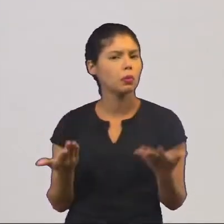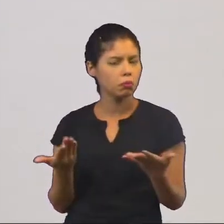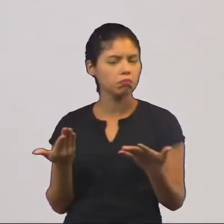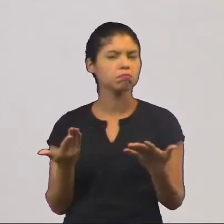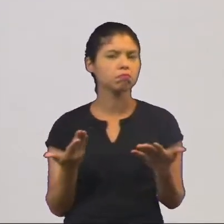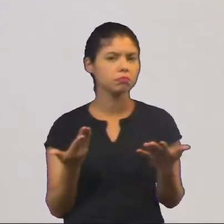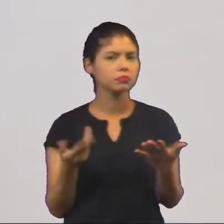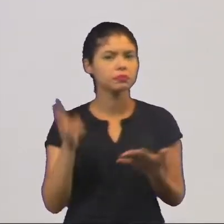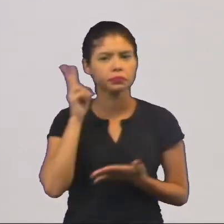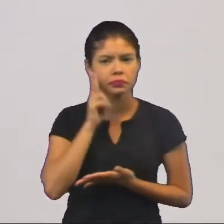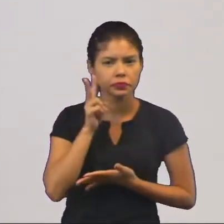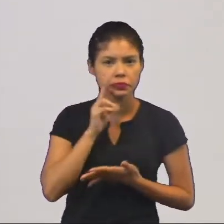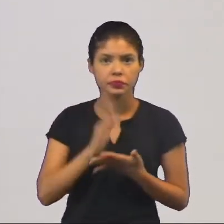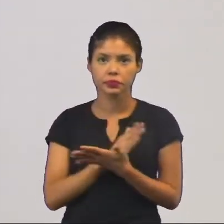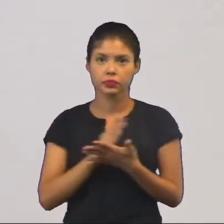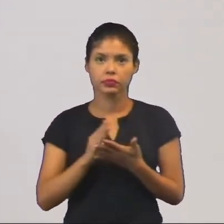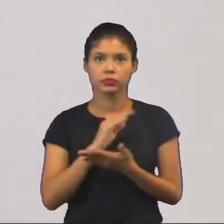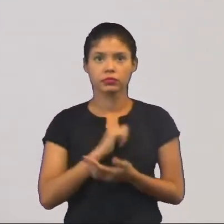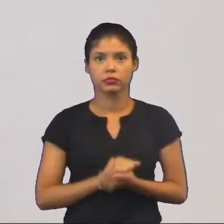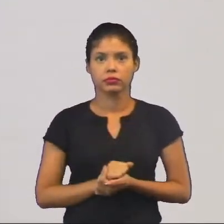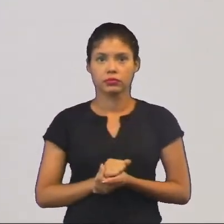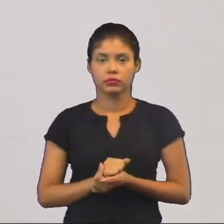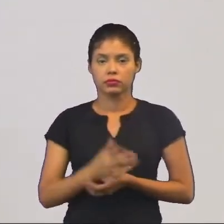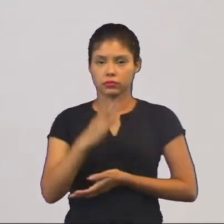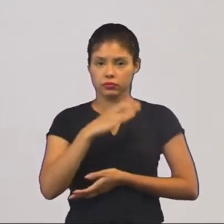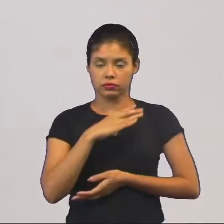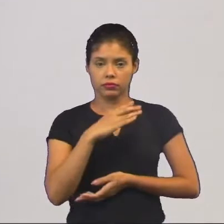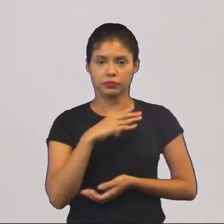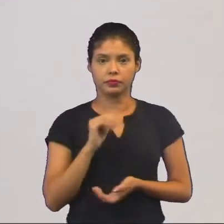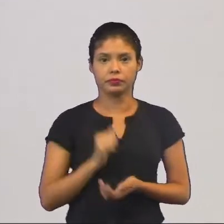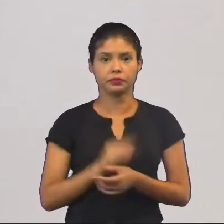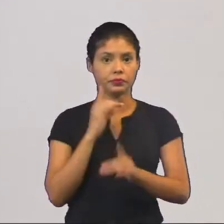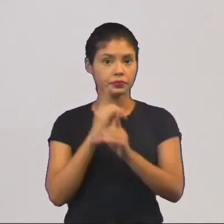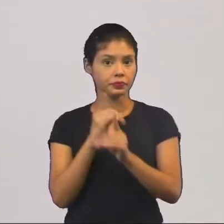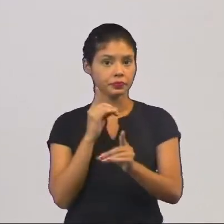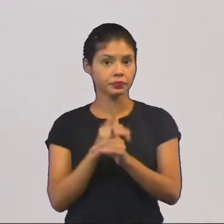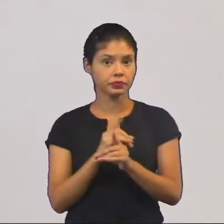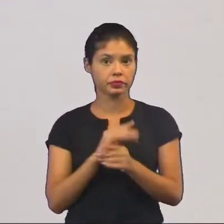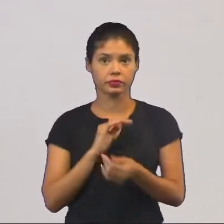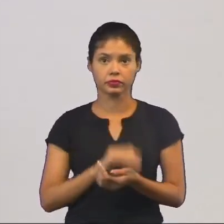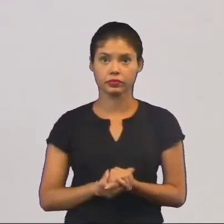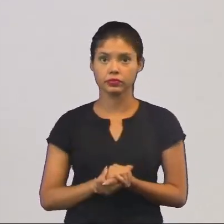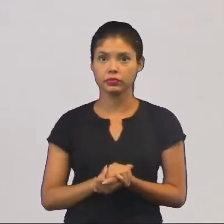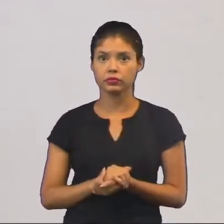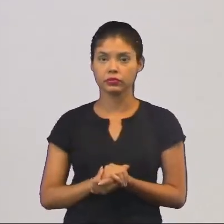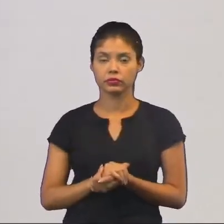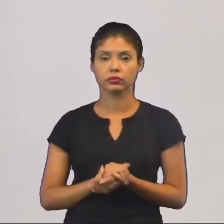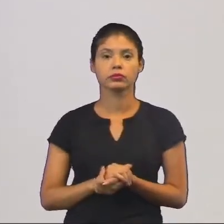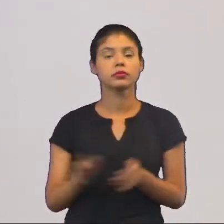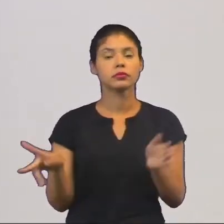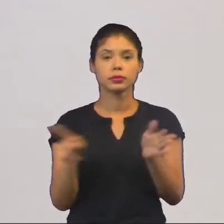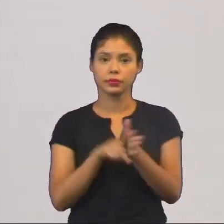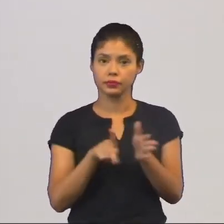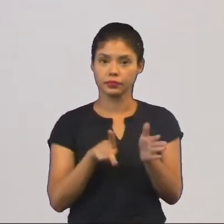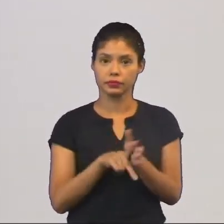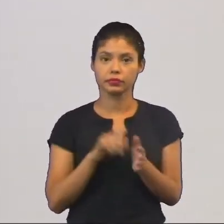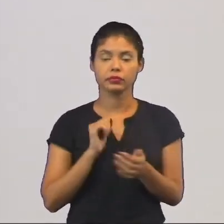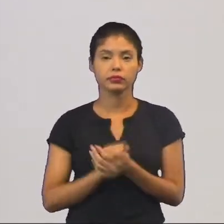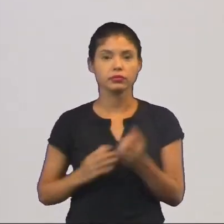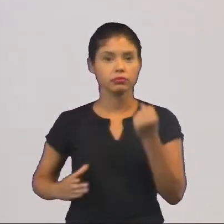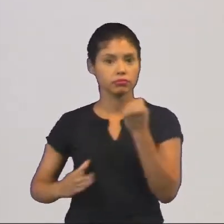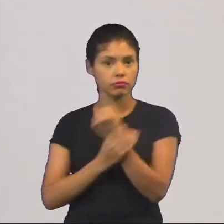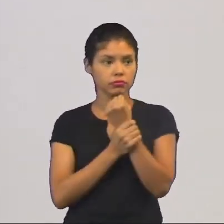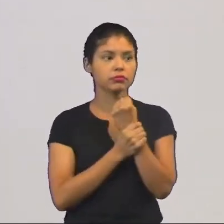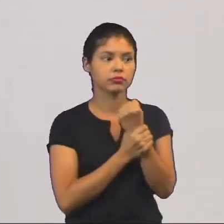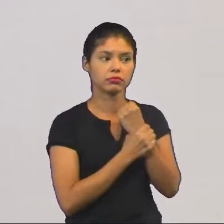são esses? Vamos relembrar alguns? Bom, na cidade, nós conseguimos encontrar nesse espaço urbano os serviços de